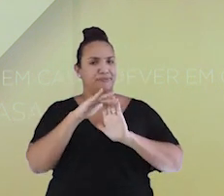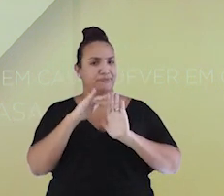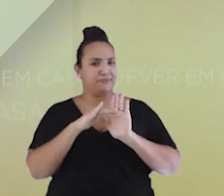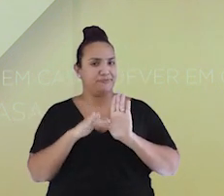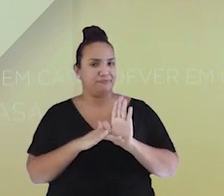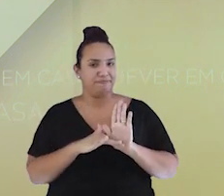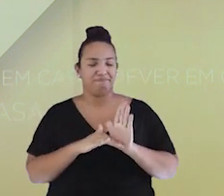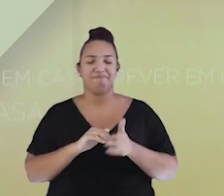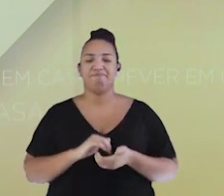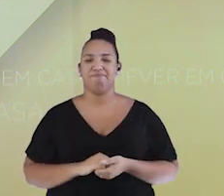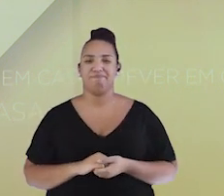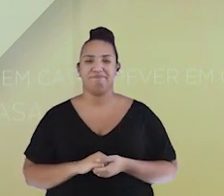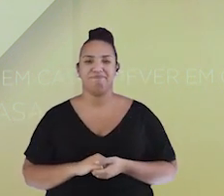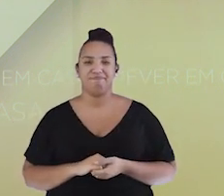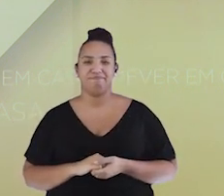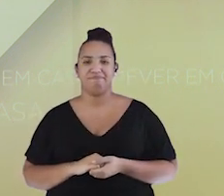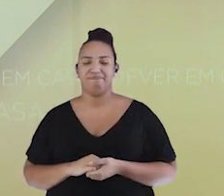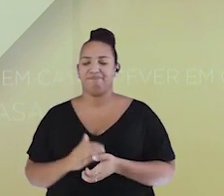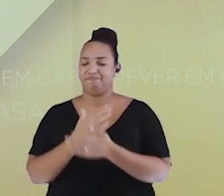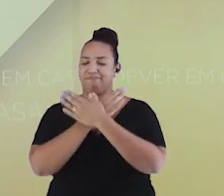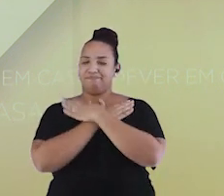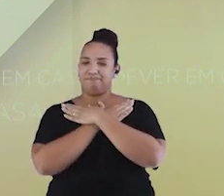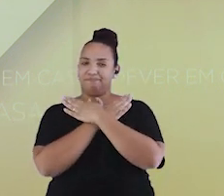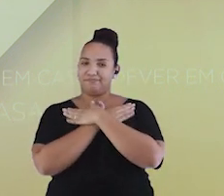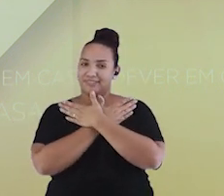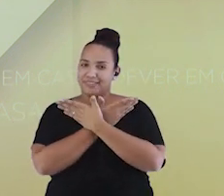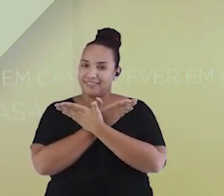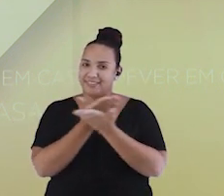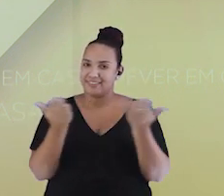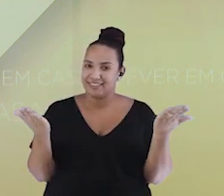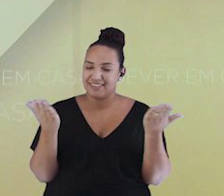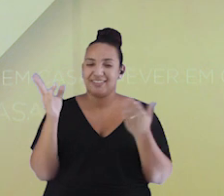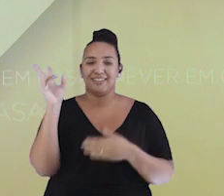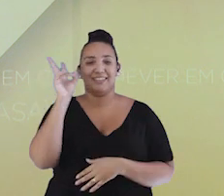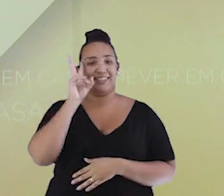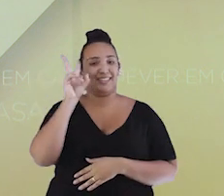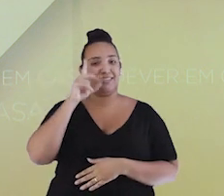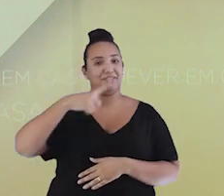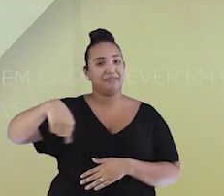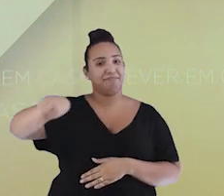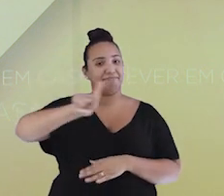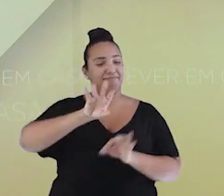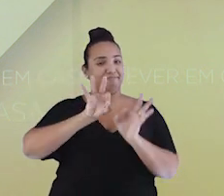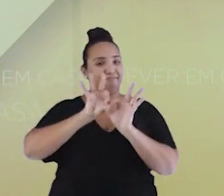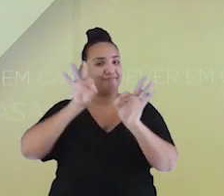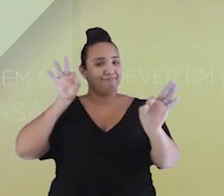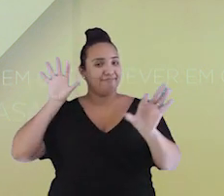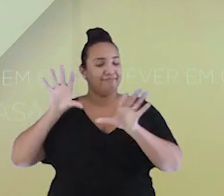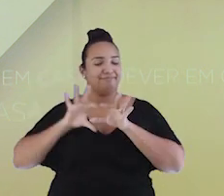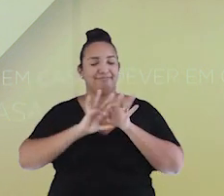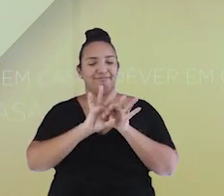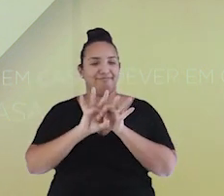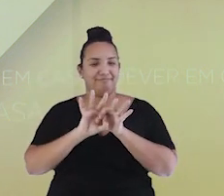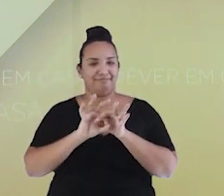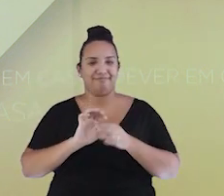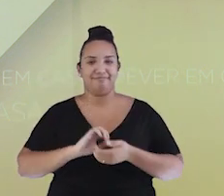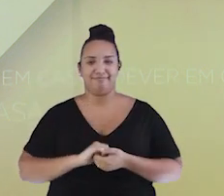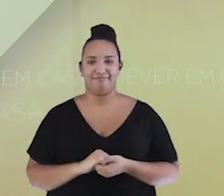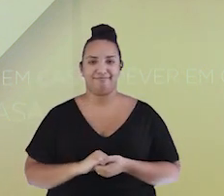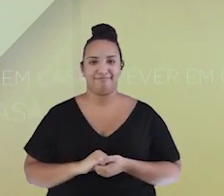No Instagram do Dever em Casa, você fica por dentro de toda a programação. Acesse! Um abraço em